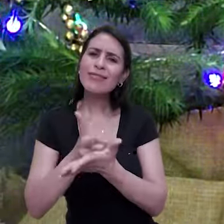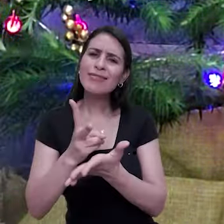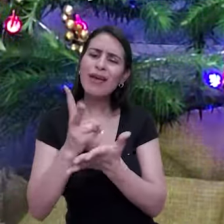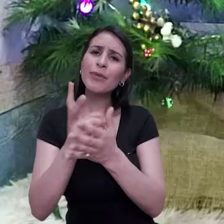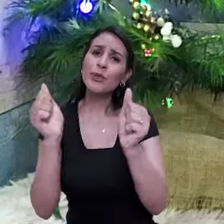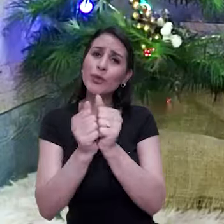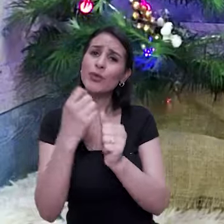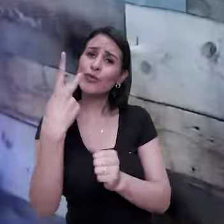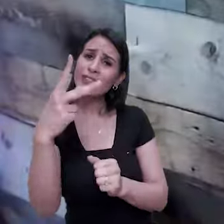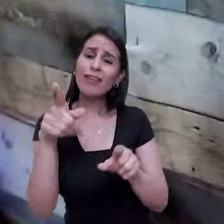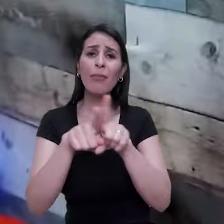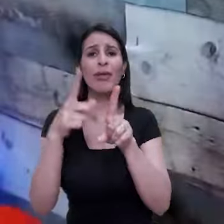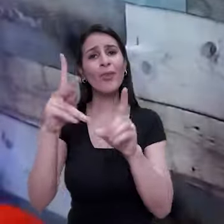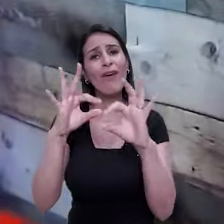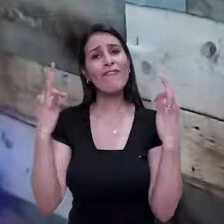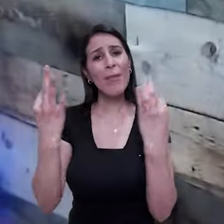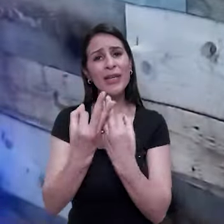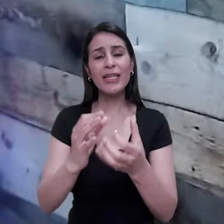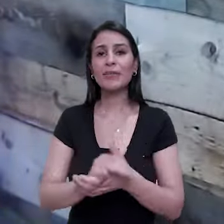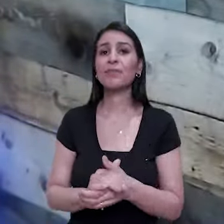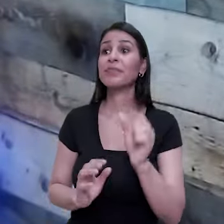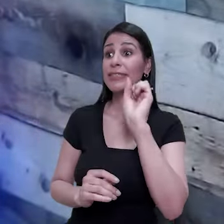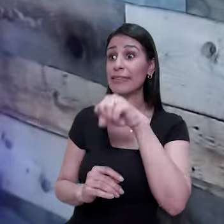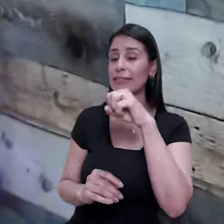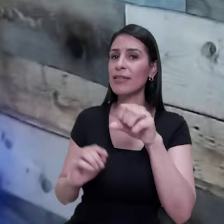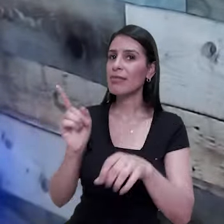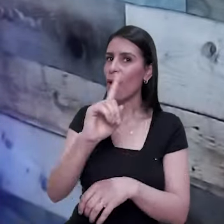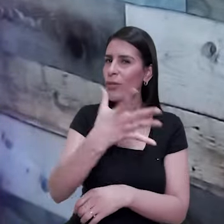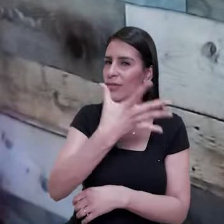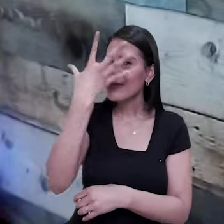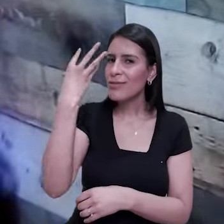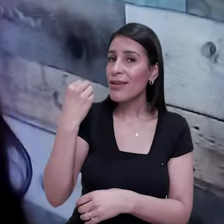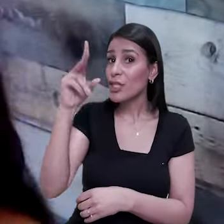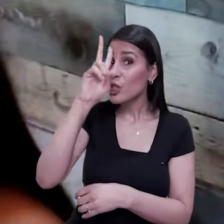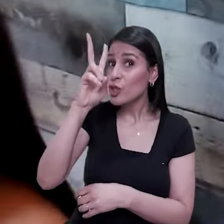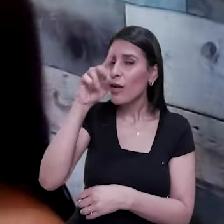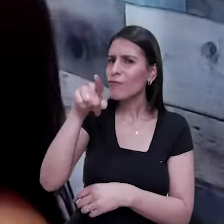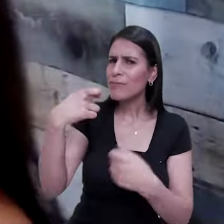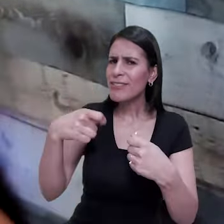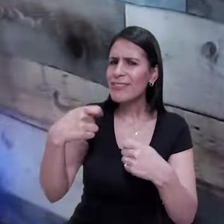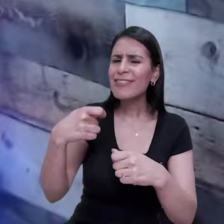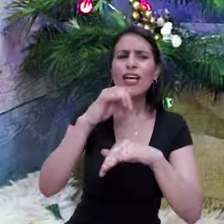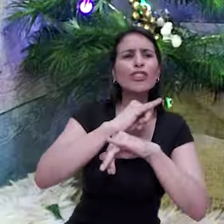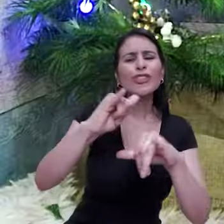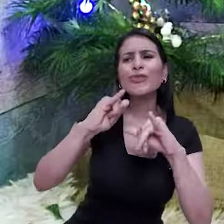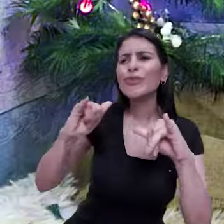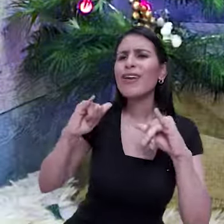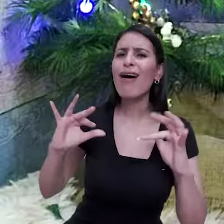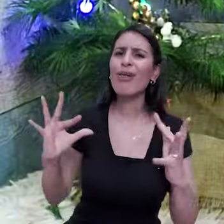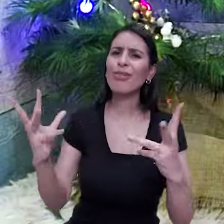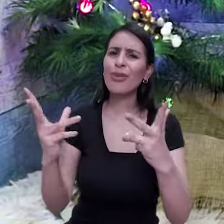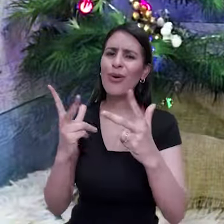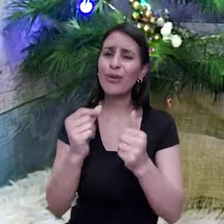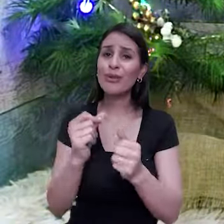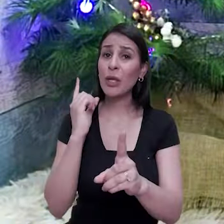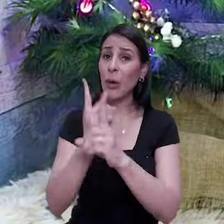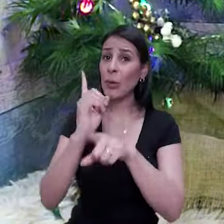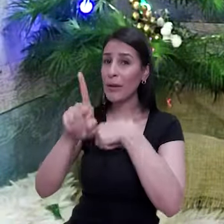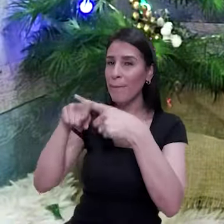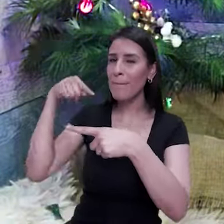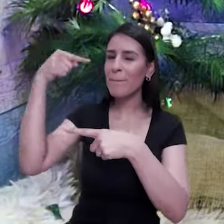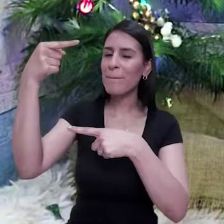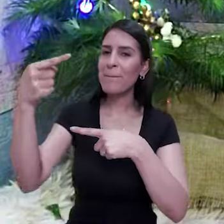de vocês. Não esqueçam de compartilhar essa história com todo mundo. E até o nosso